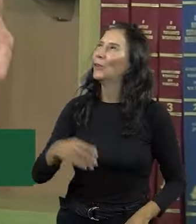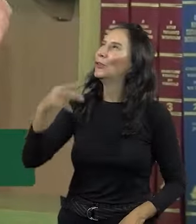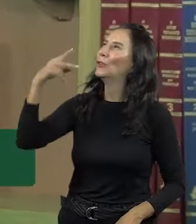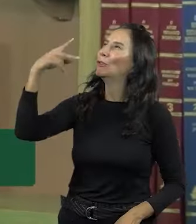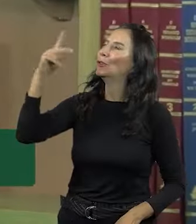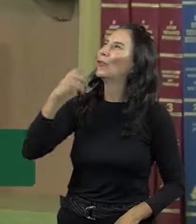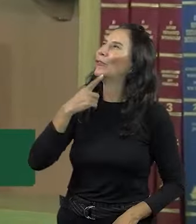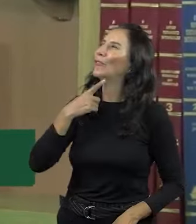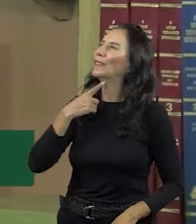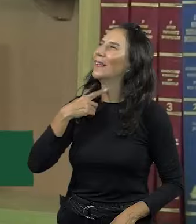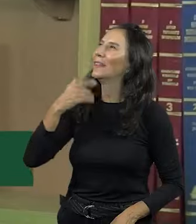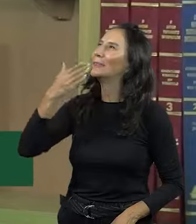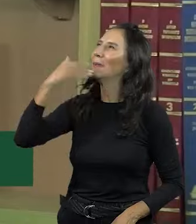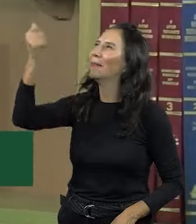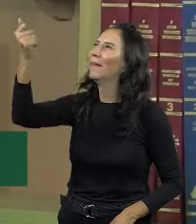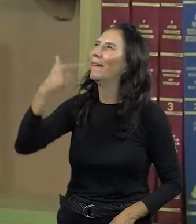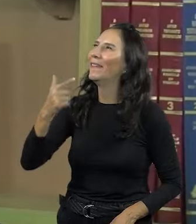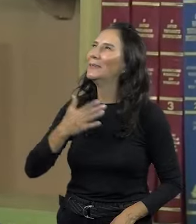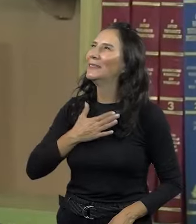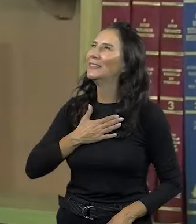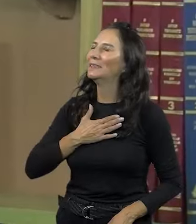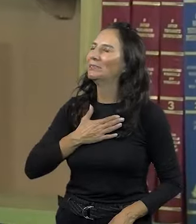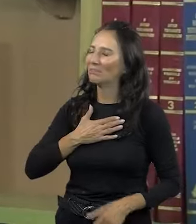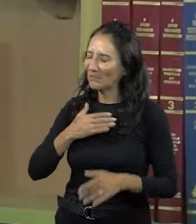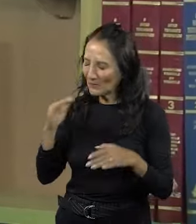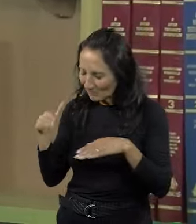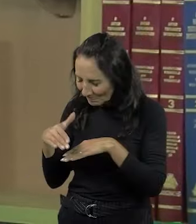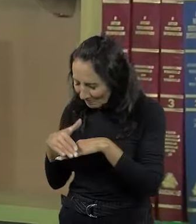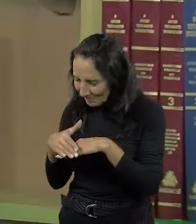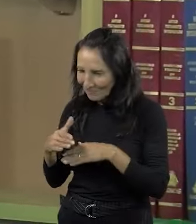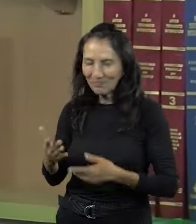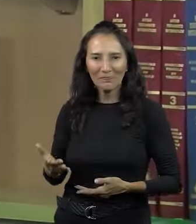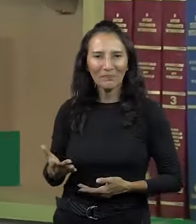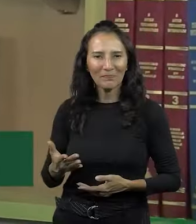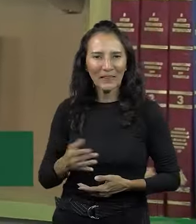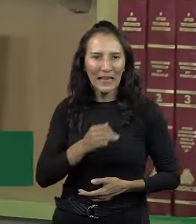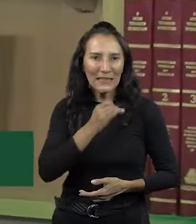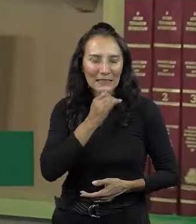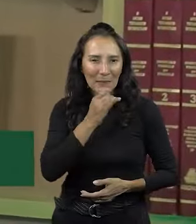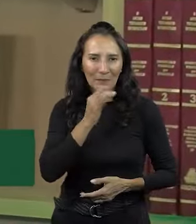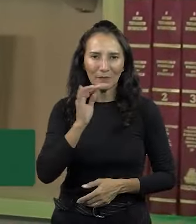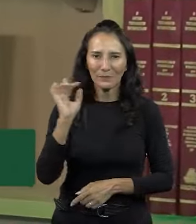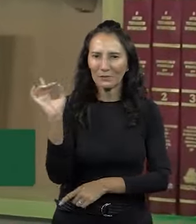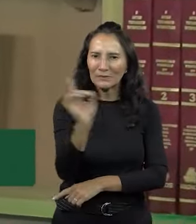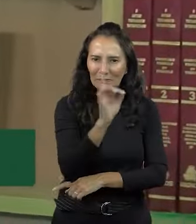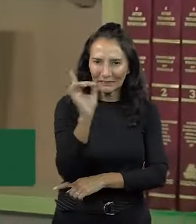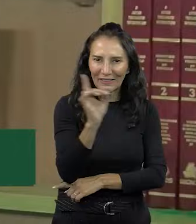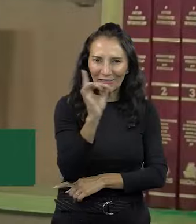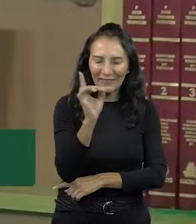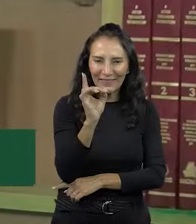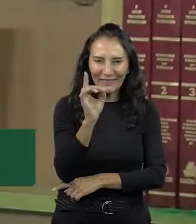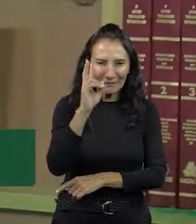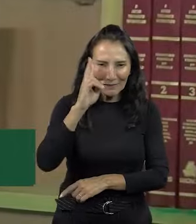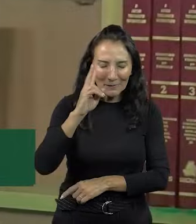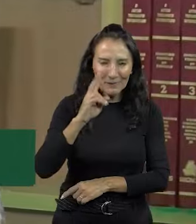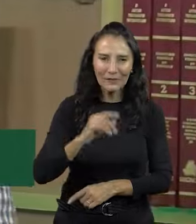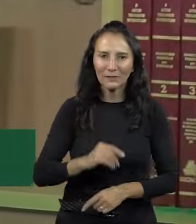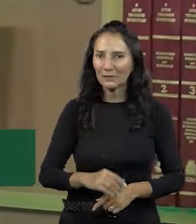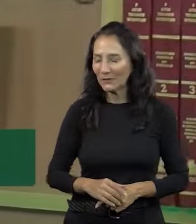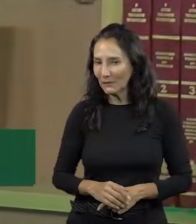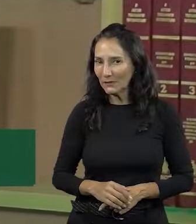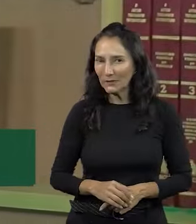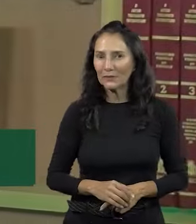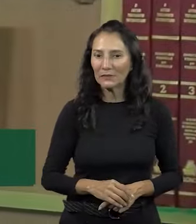possa cumprir o meu desígnio por exemplo Davi Ele estava lá enquanto os irmãos dele estavam sendo